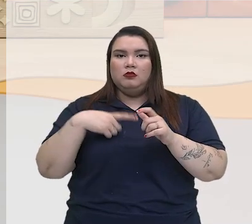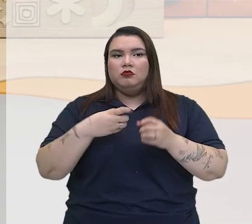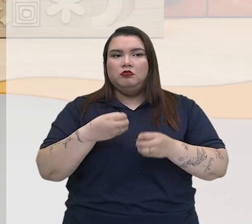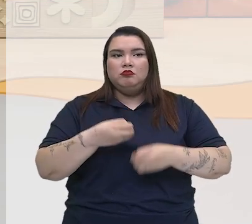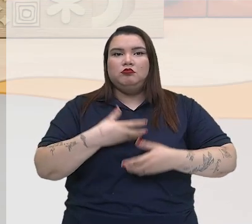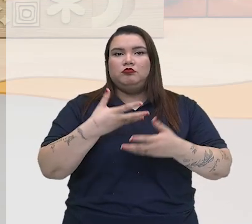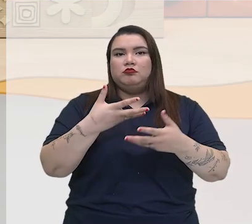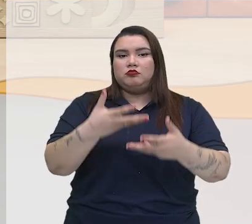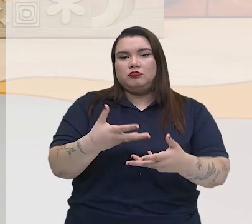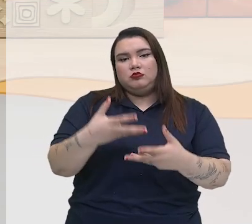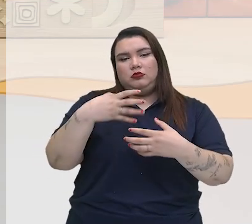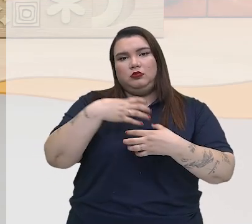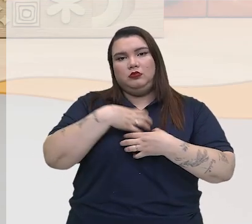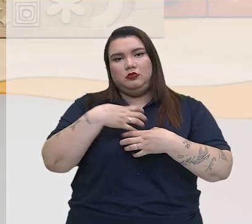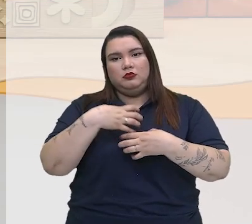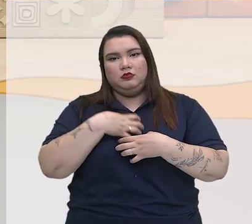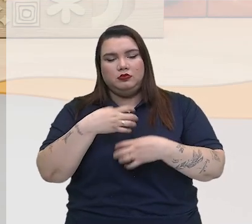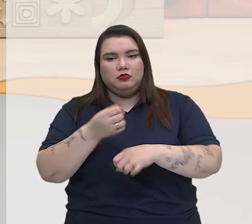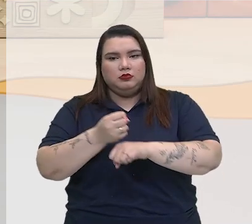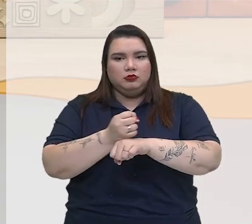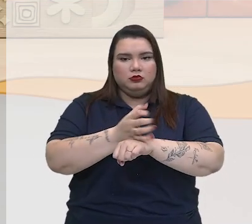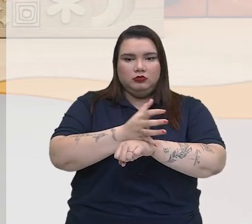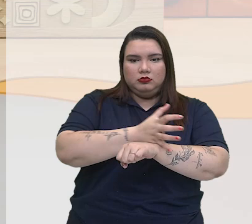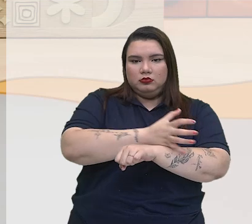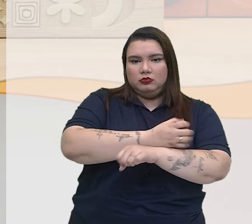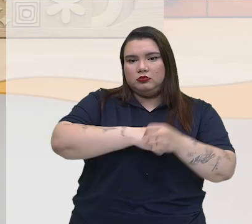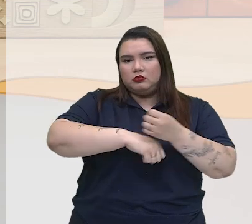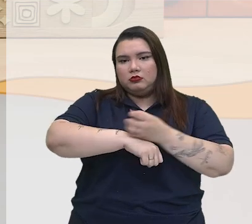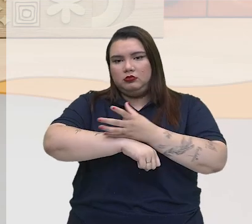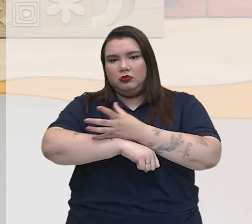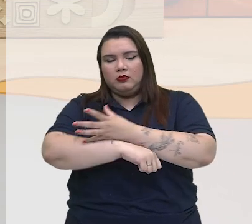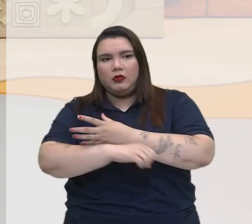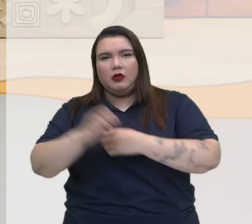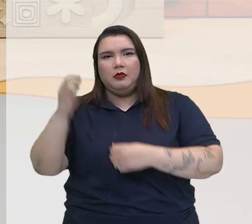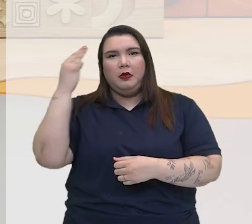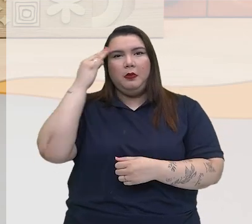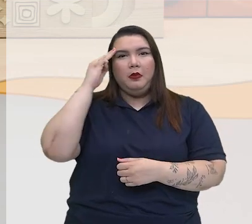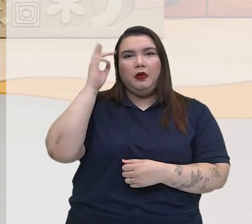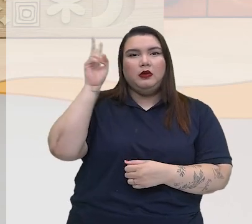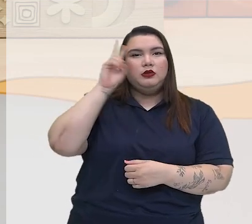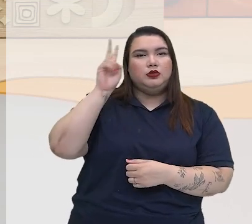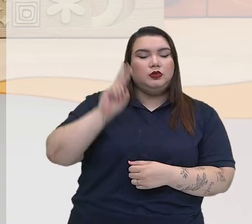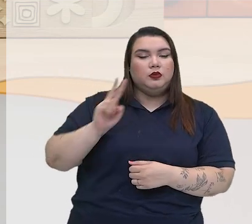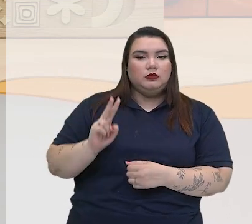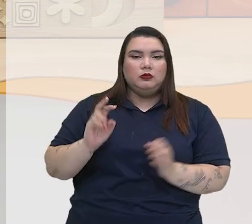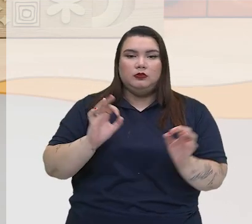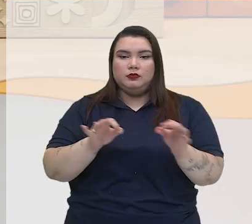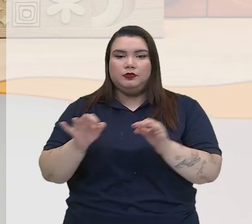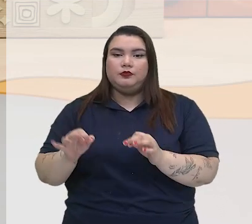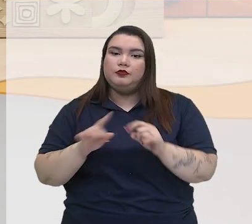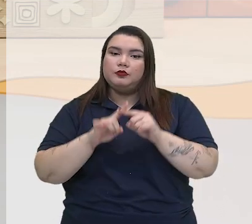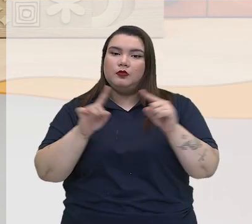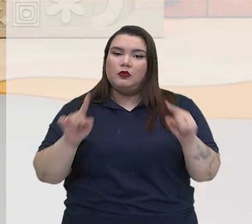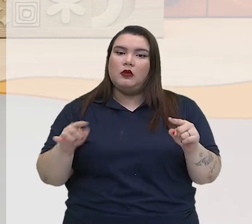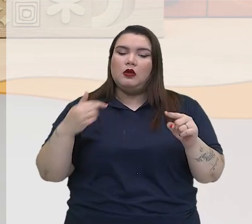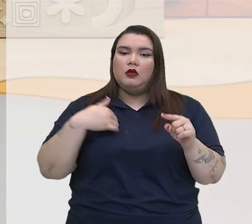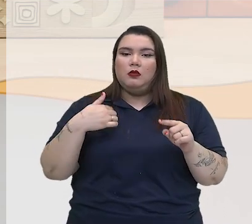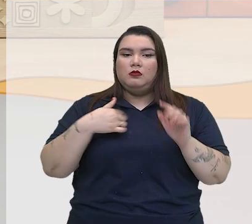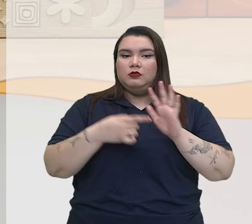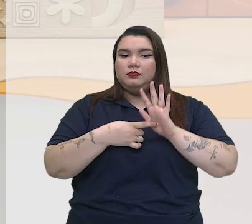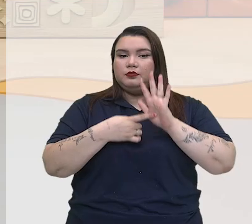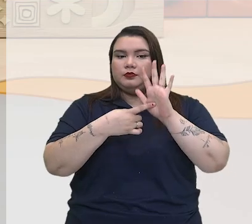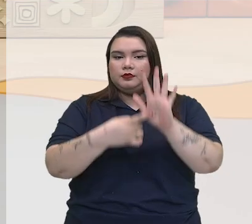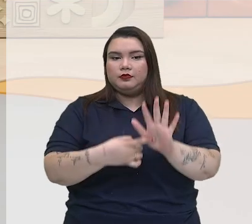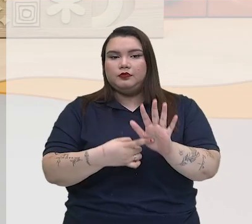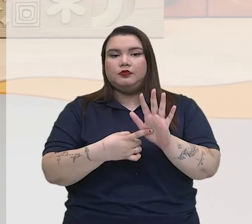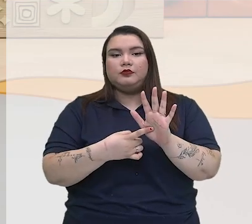transmite, os sentimentos, as emoções, as memórias, as lembranças. Mas eu mostro para vocês